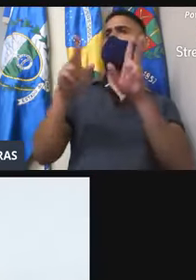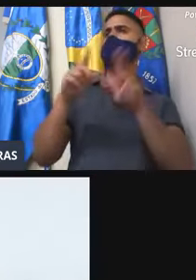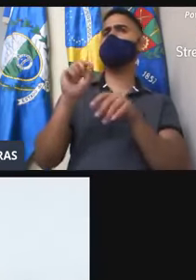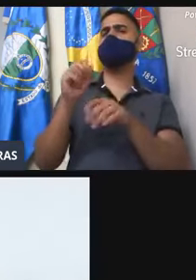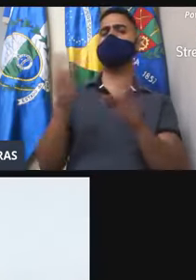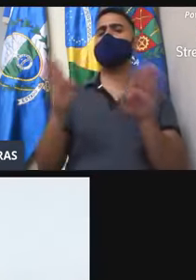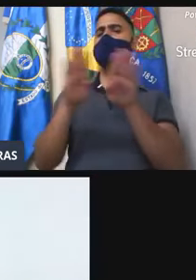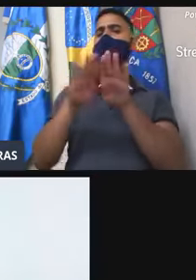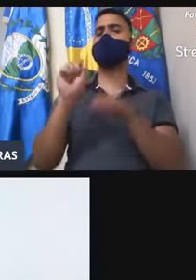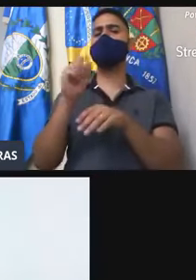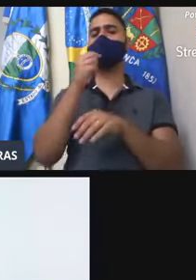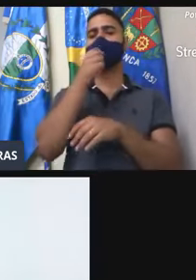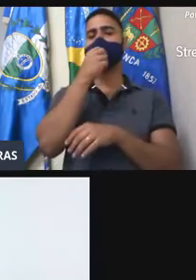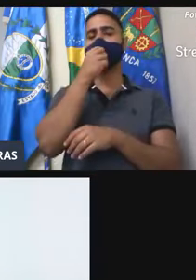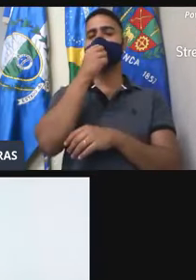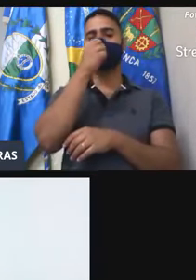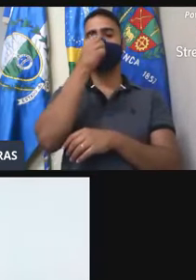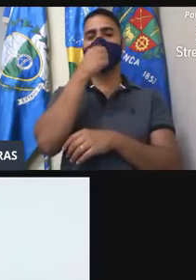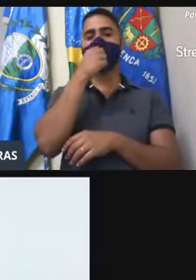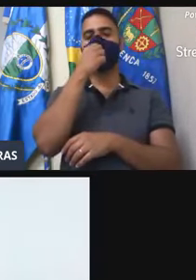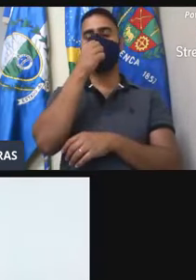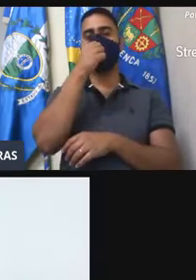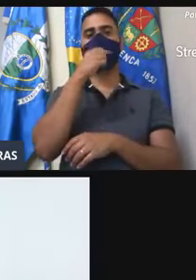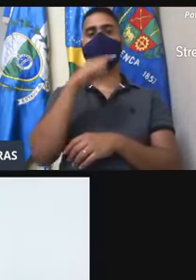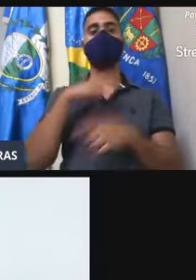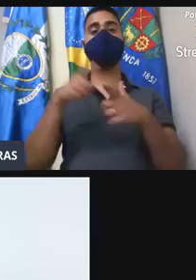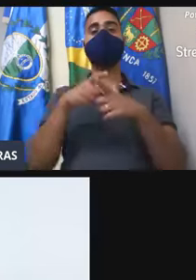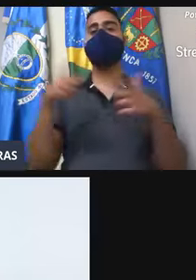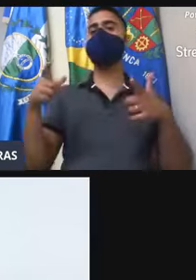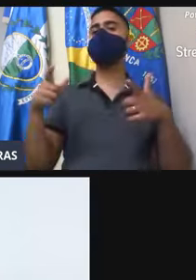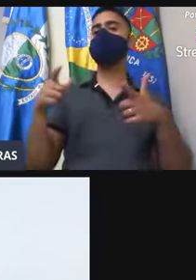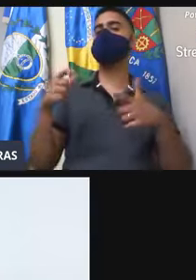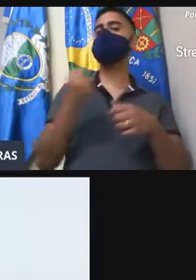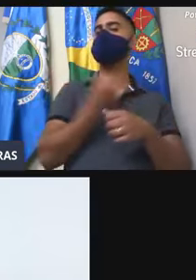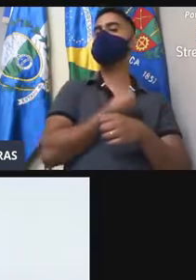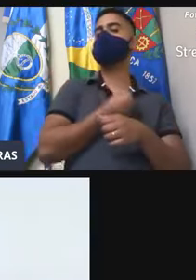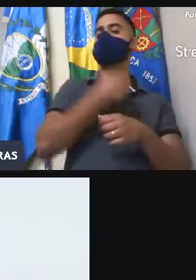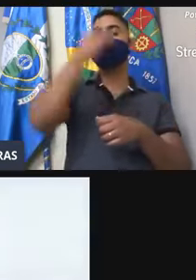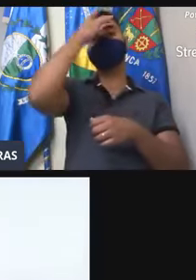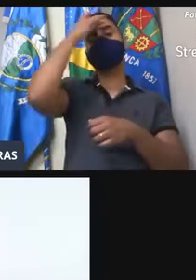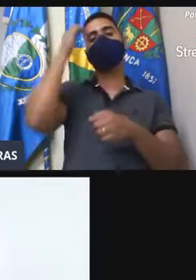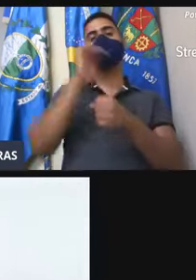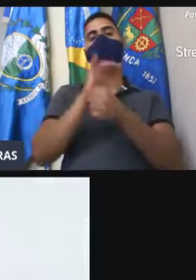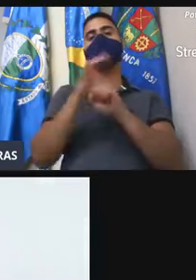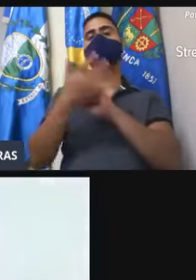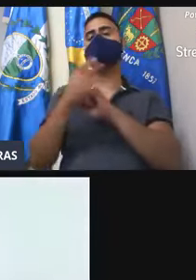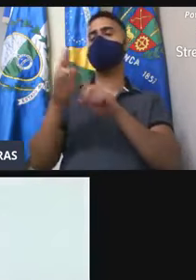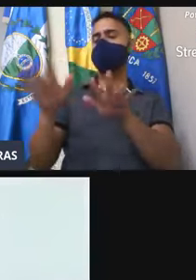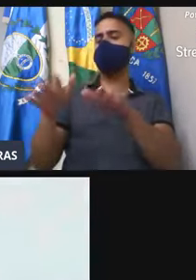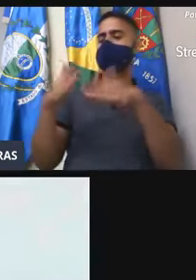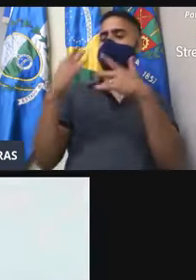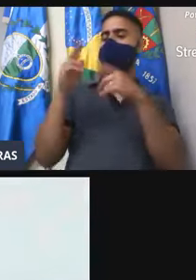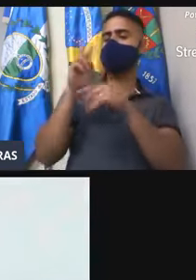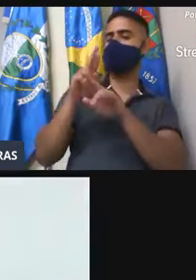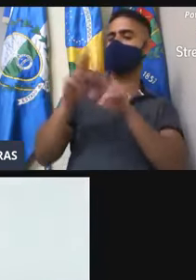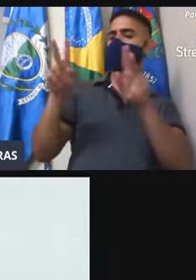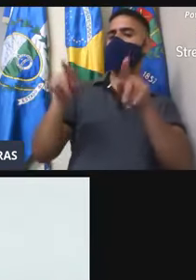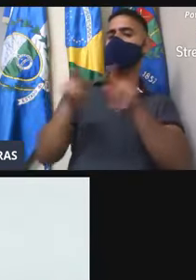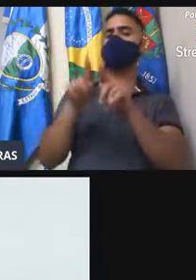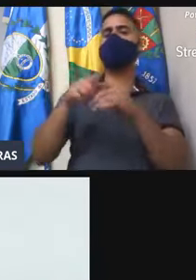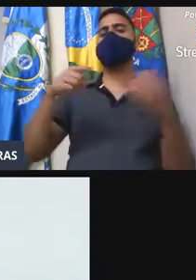né? Quando houve o aumento de casos, é olhar assim com um olhar diferente para a conservatória,